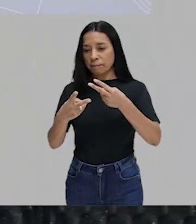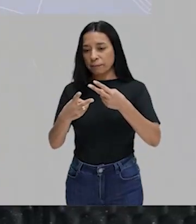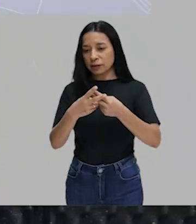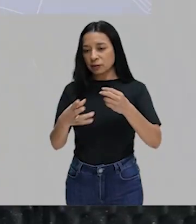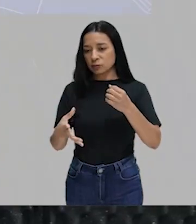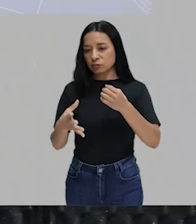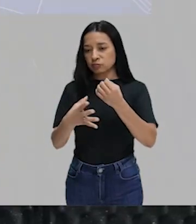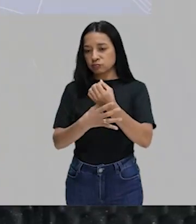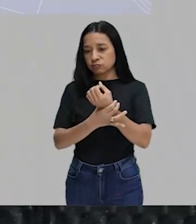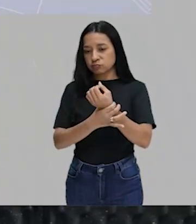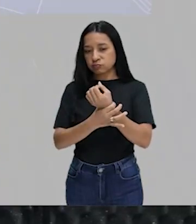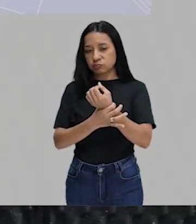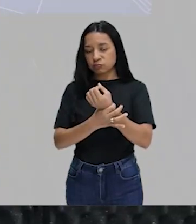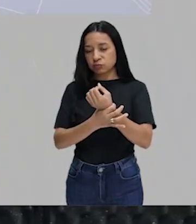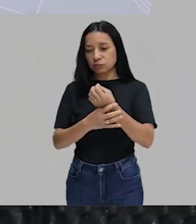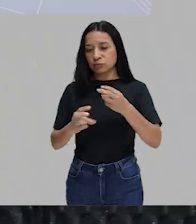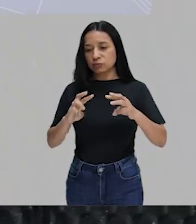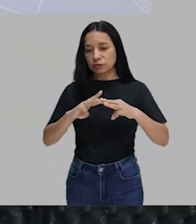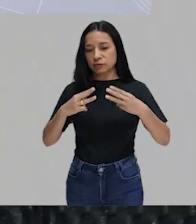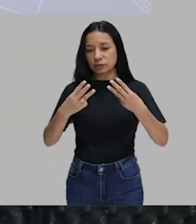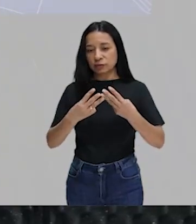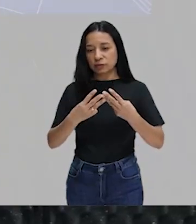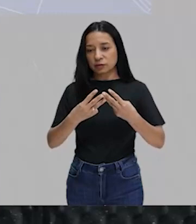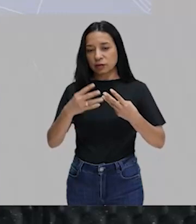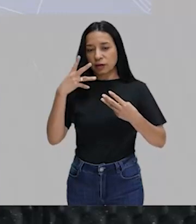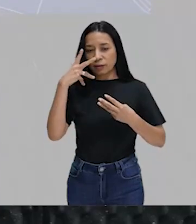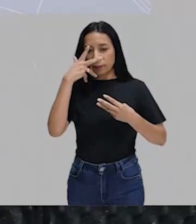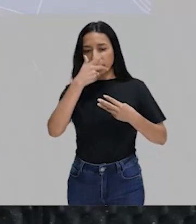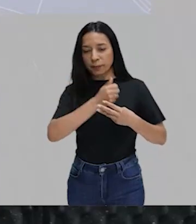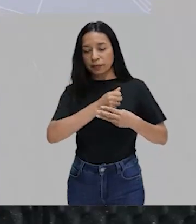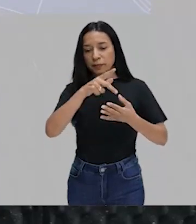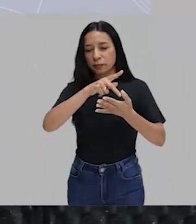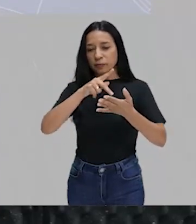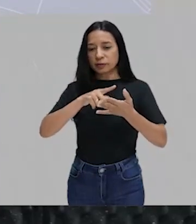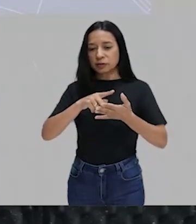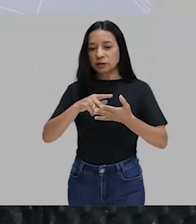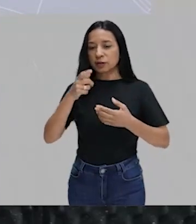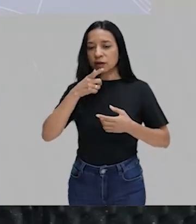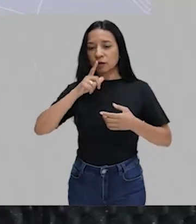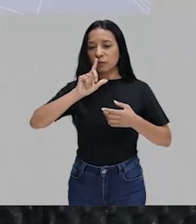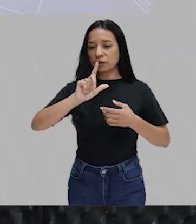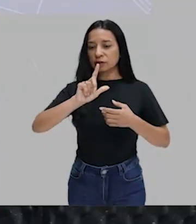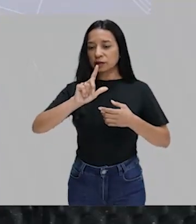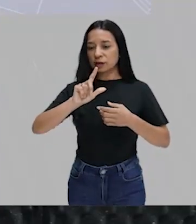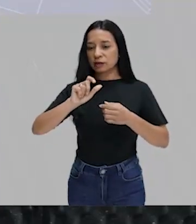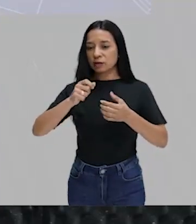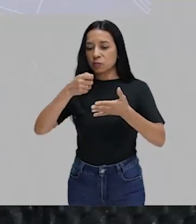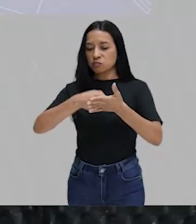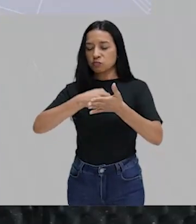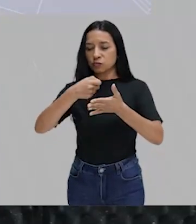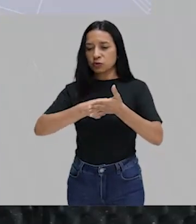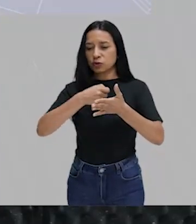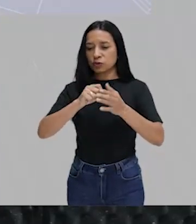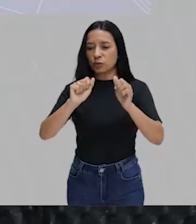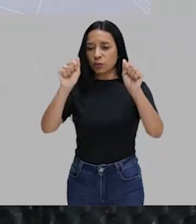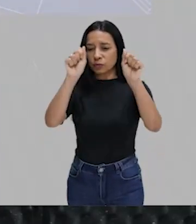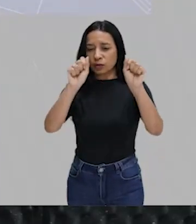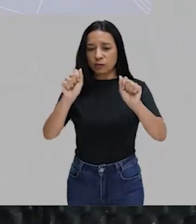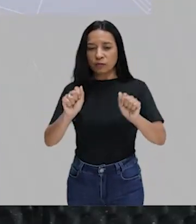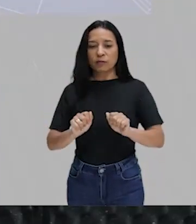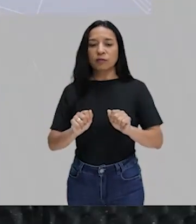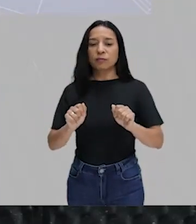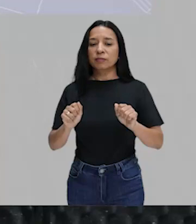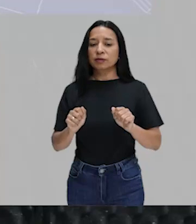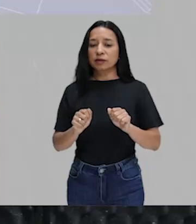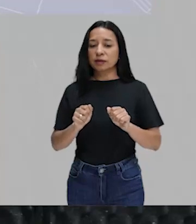ser alcançada através do rigor e da forma, deixando inspiração em segundo plano. Então, a poesia apresentada, o